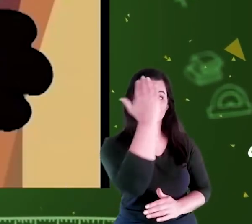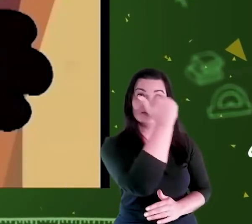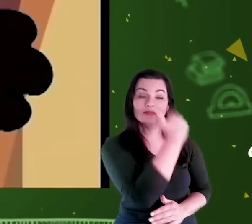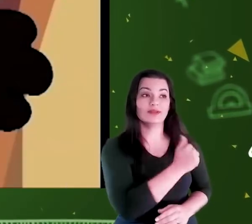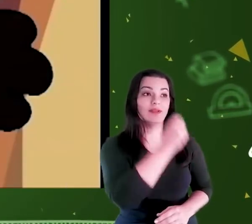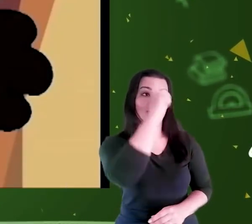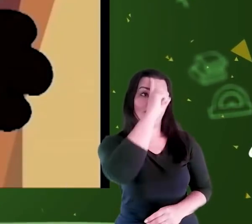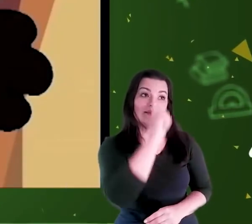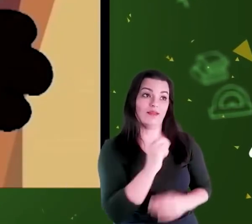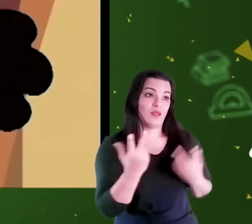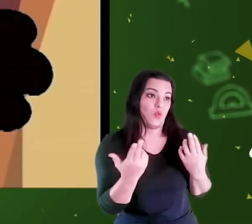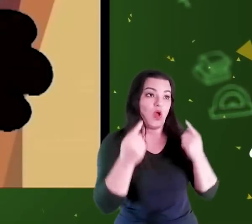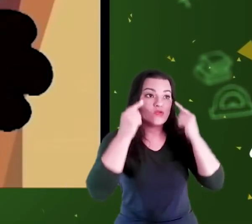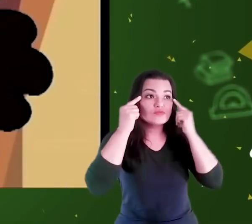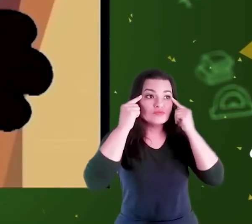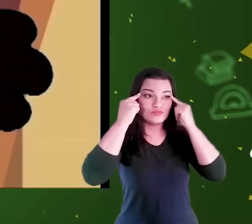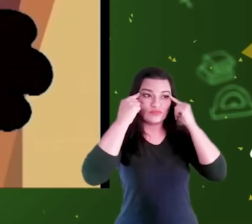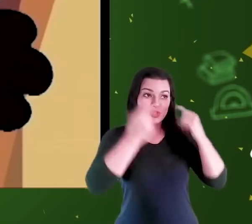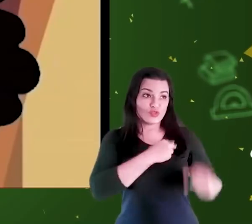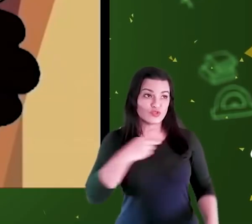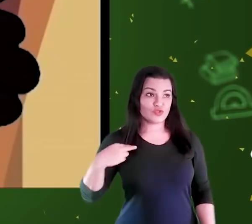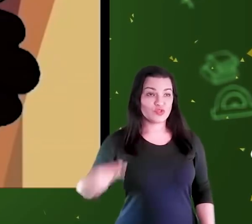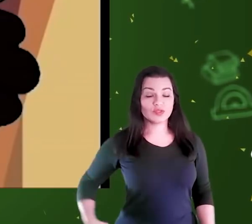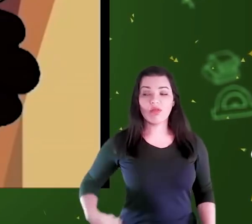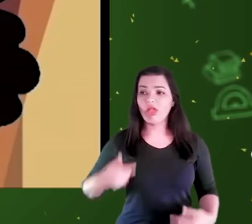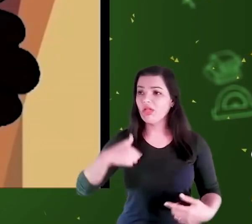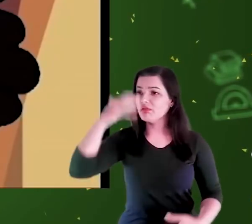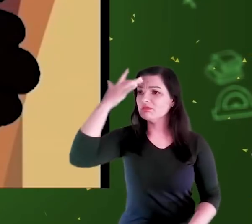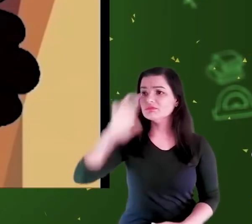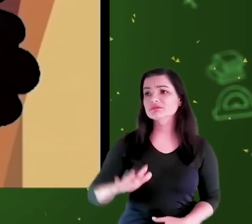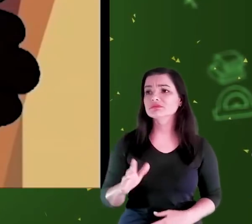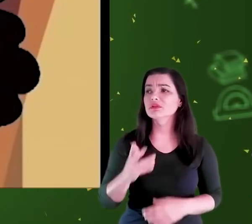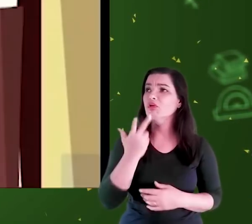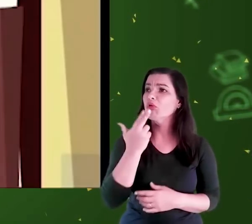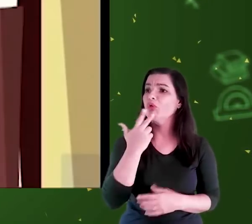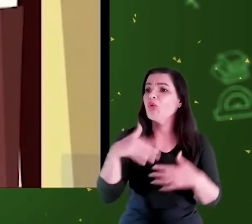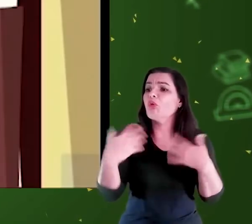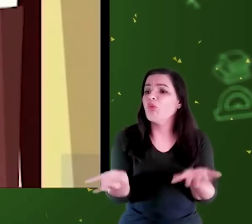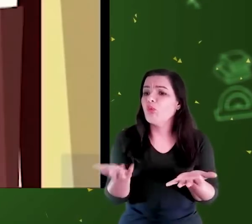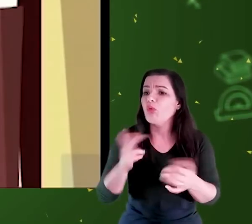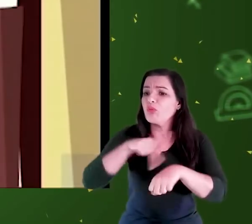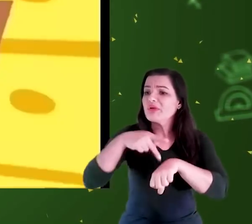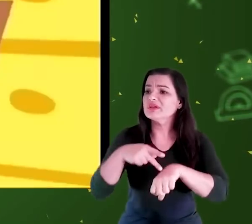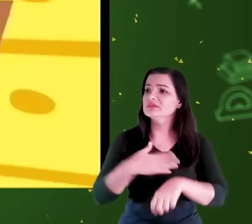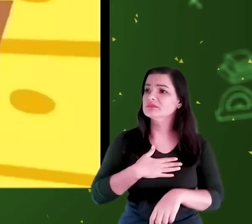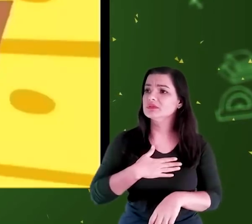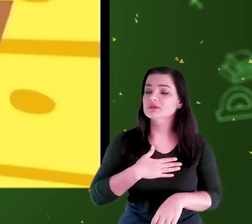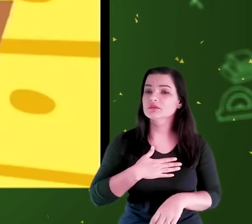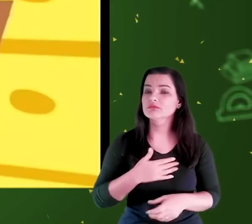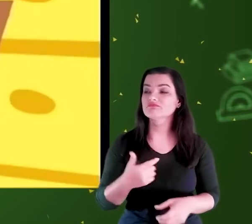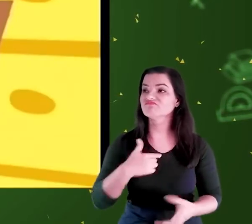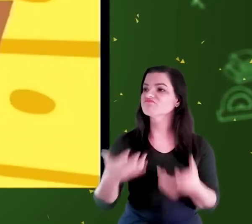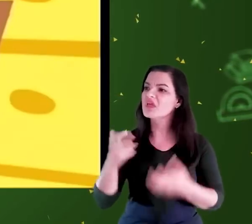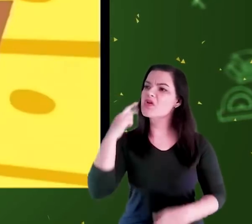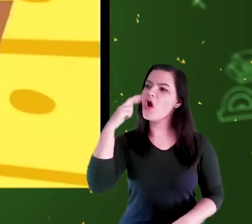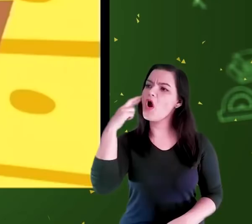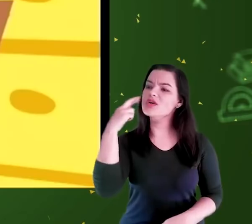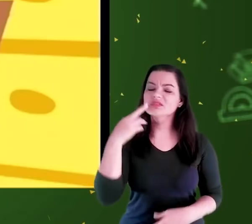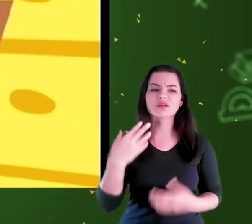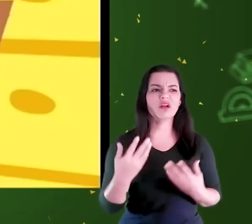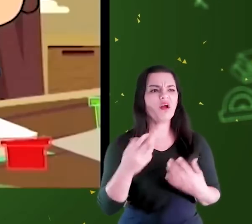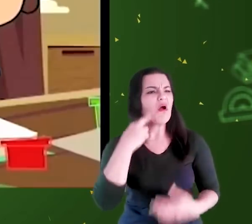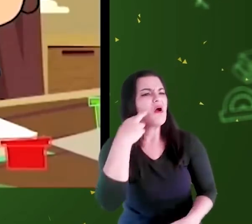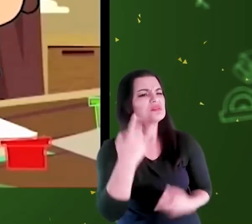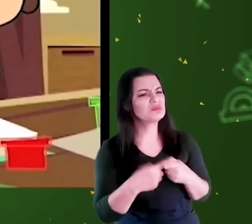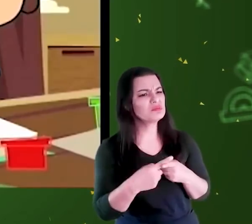não sei qual é a cor do meu país, mas eu quero me pintar de rosa. De rosa? Onde já se viu gente